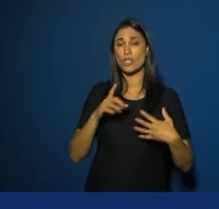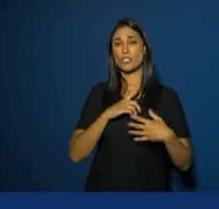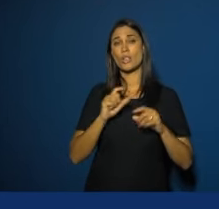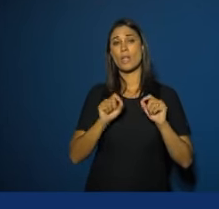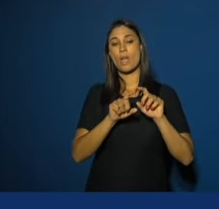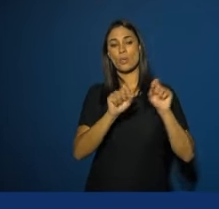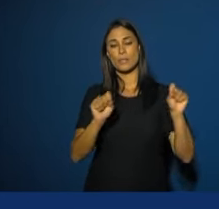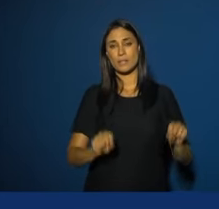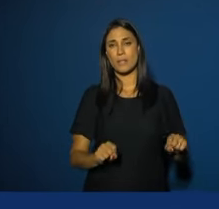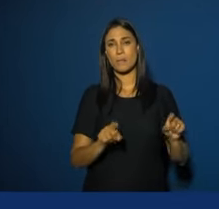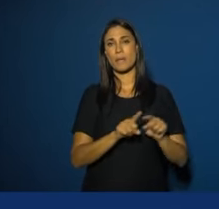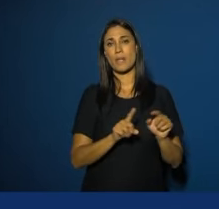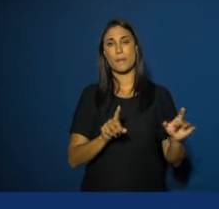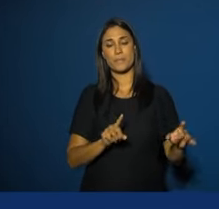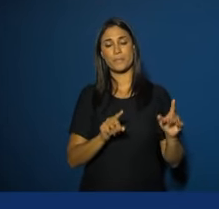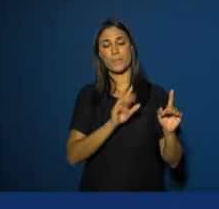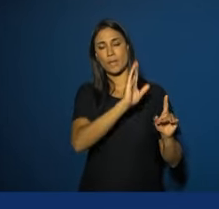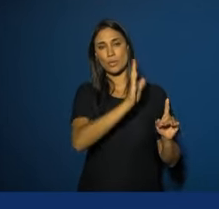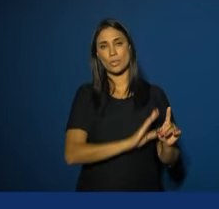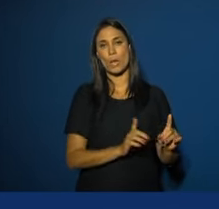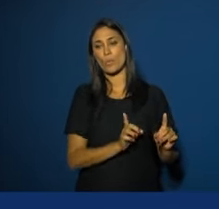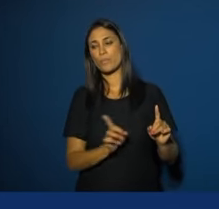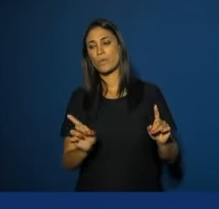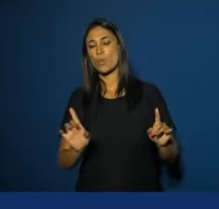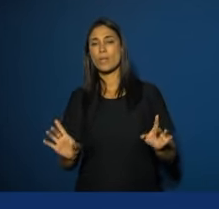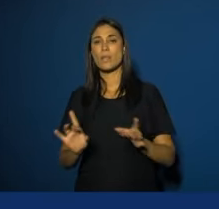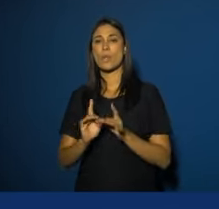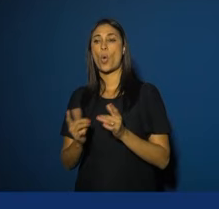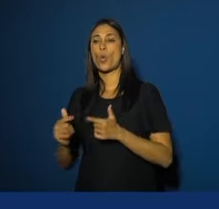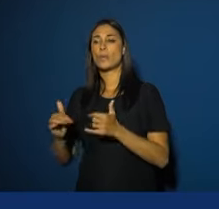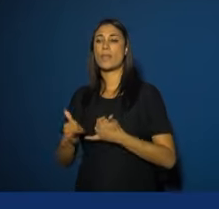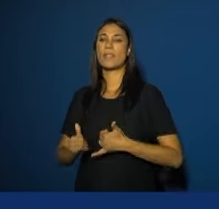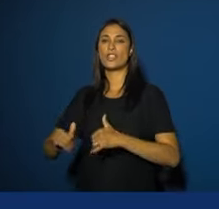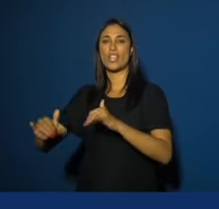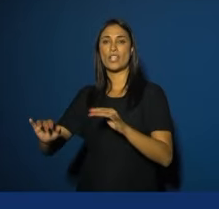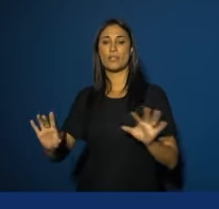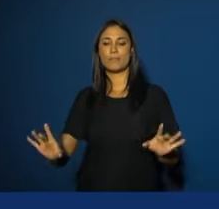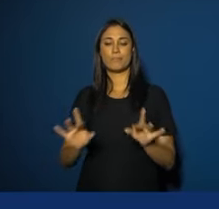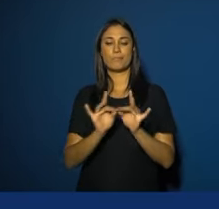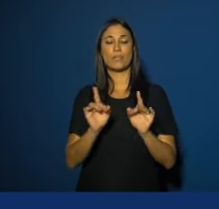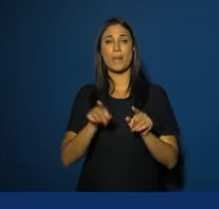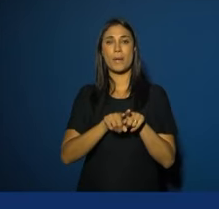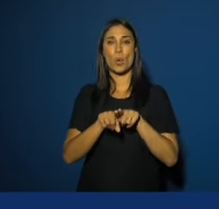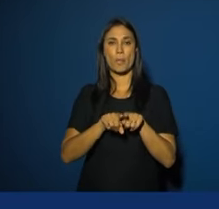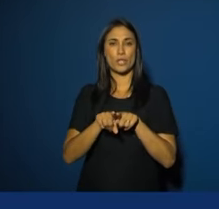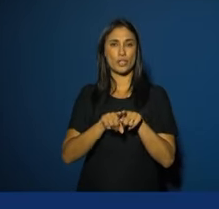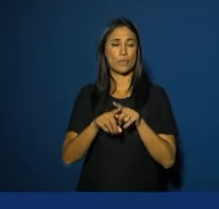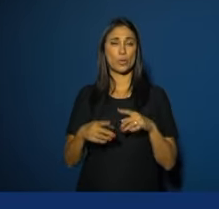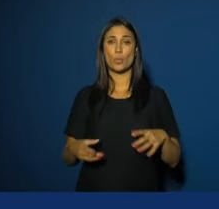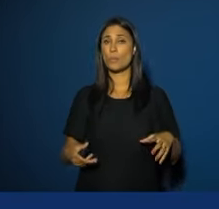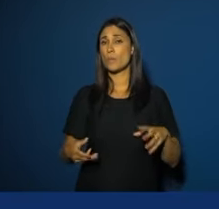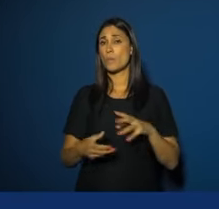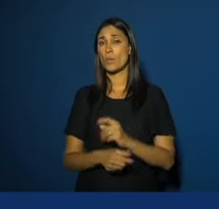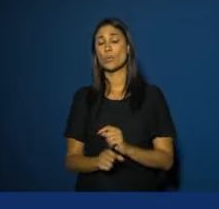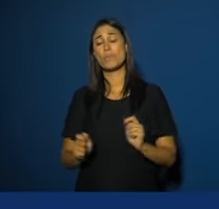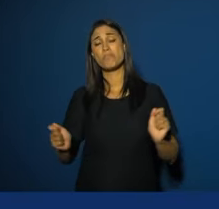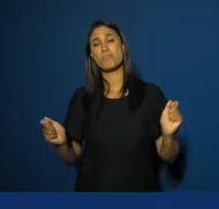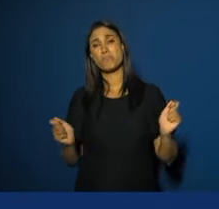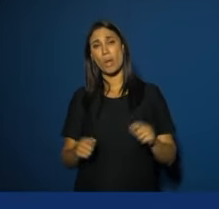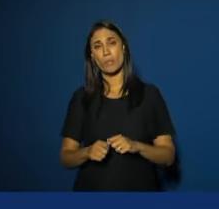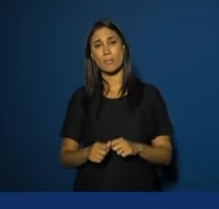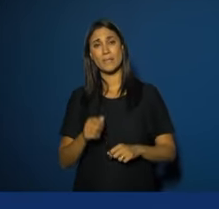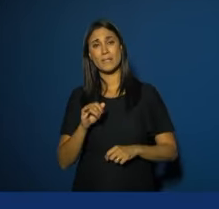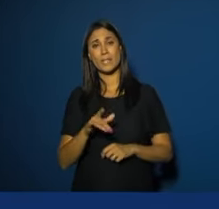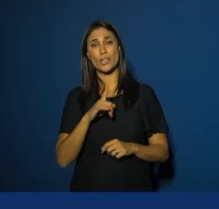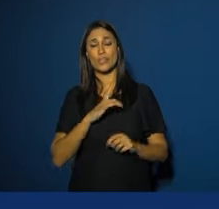que é o sistema integrado nacional, com essas fontes energéticas que são as mais competitivas do mundo, né, possam funcionar melhor.